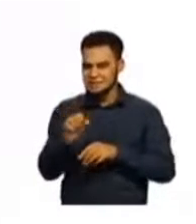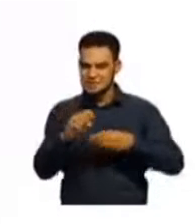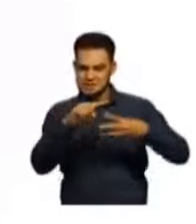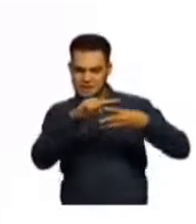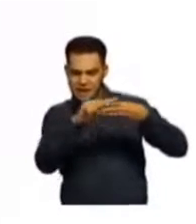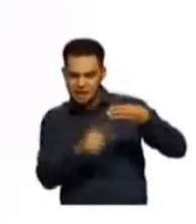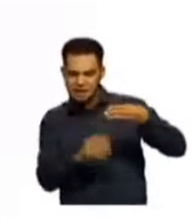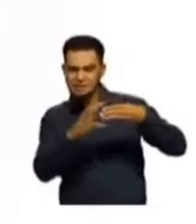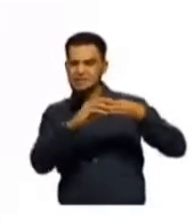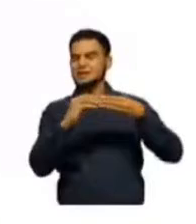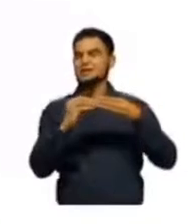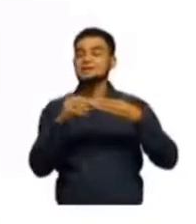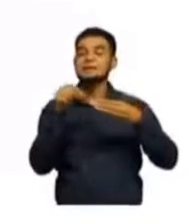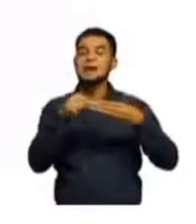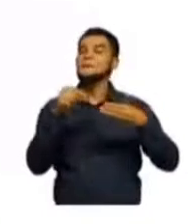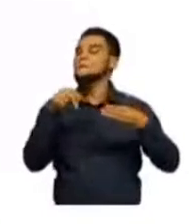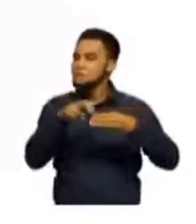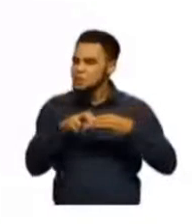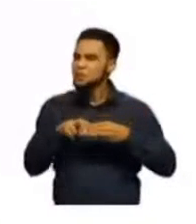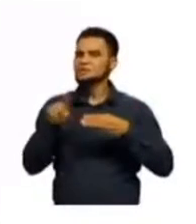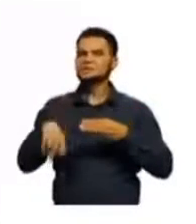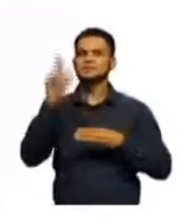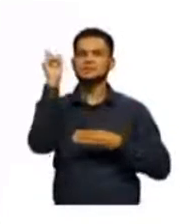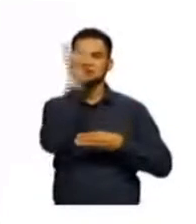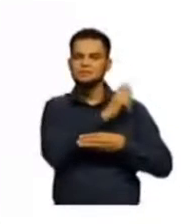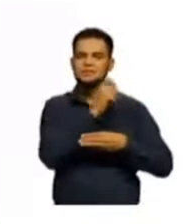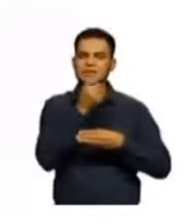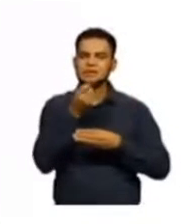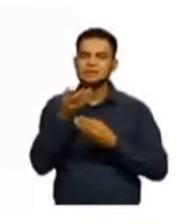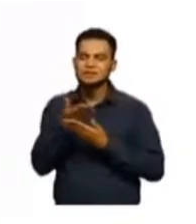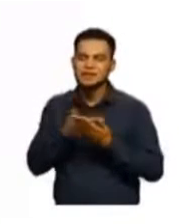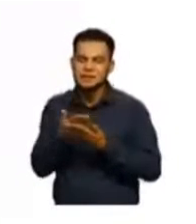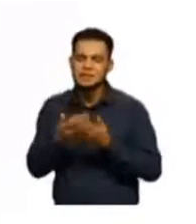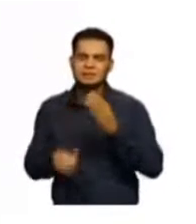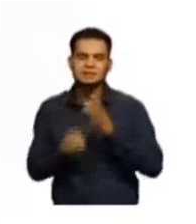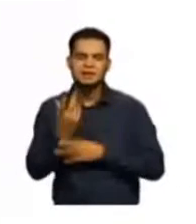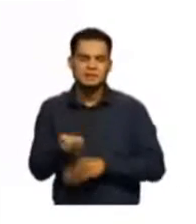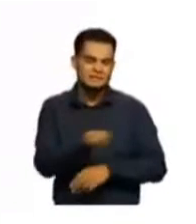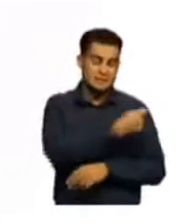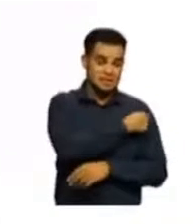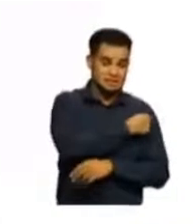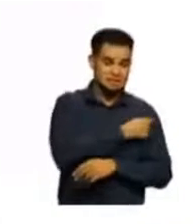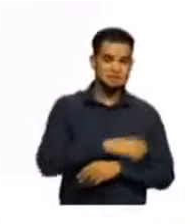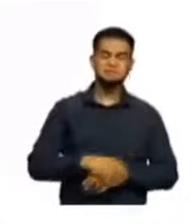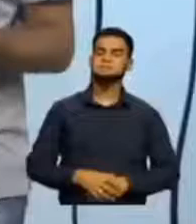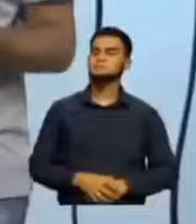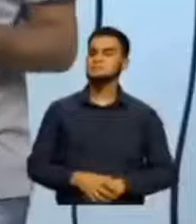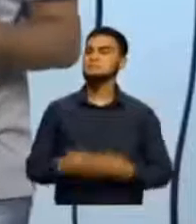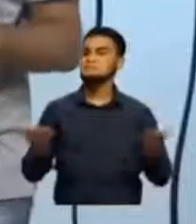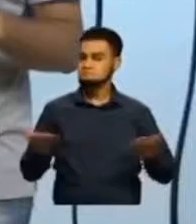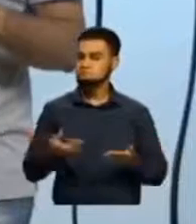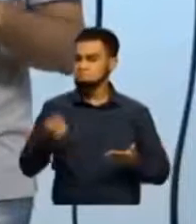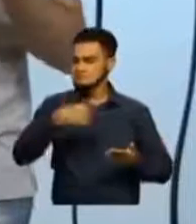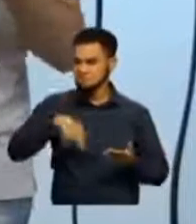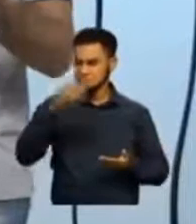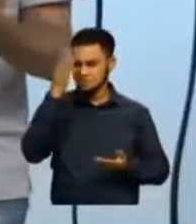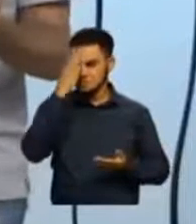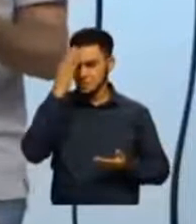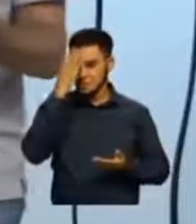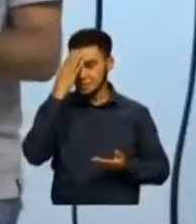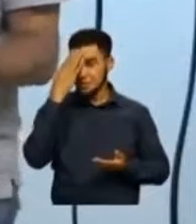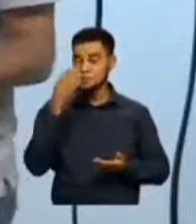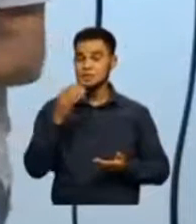Essa, então, é a dificuldade do tratamento da vacina. Hoje nós sabemos que o